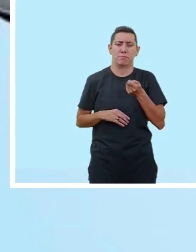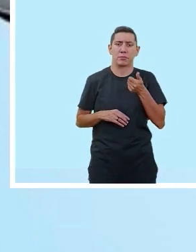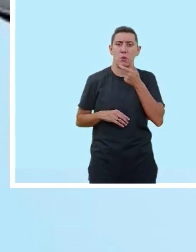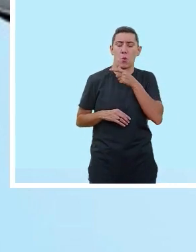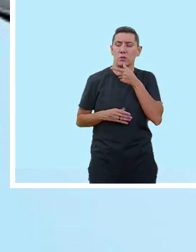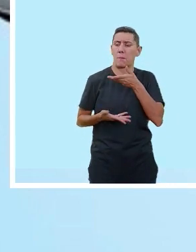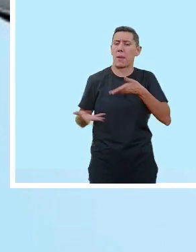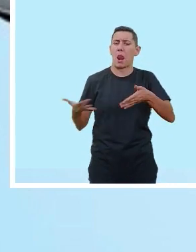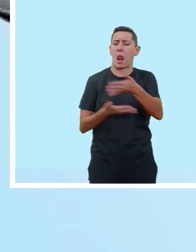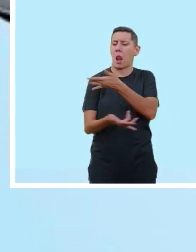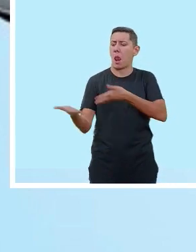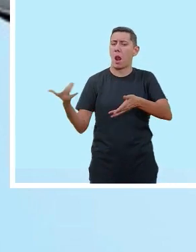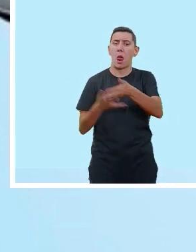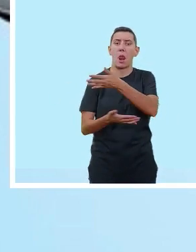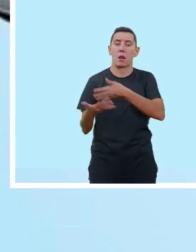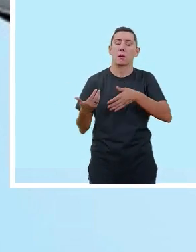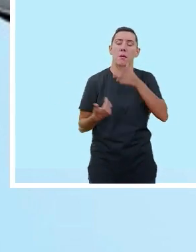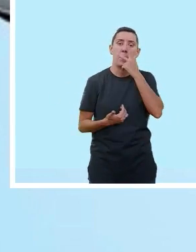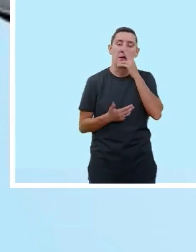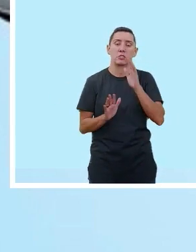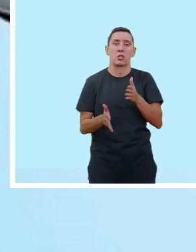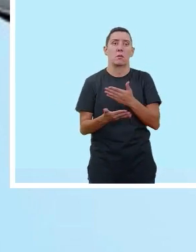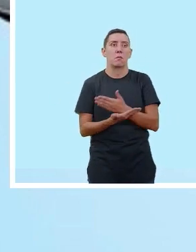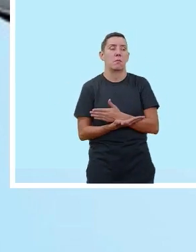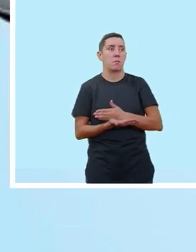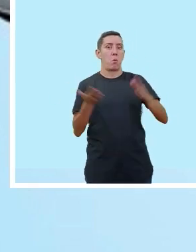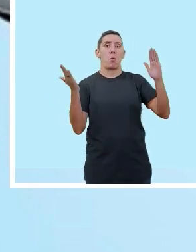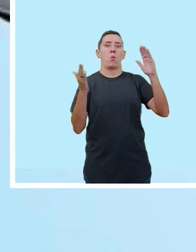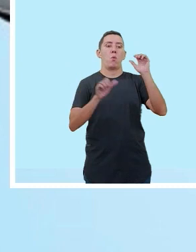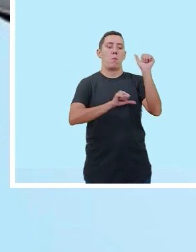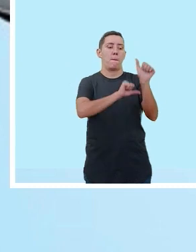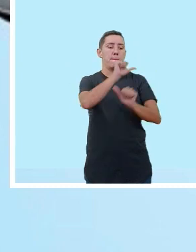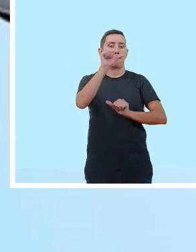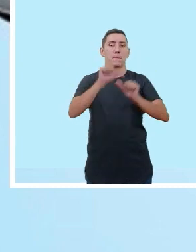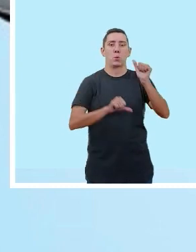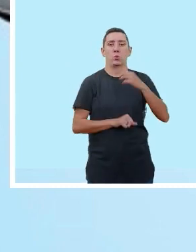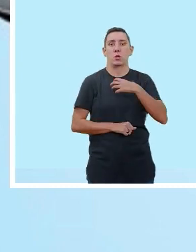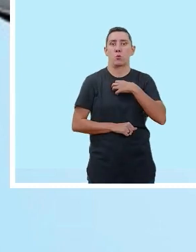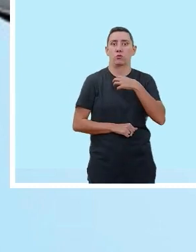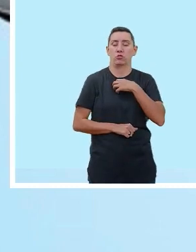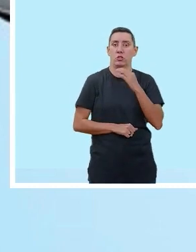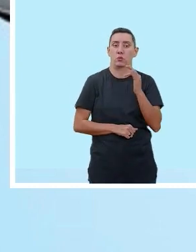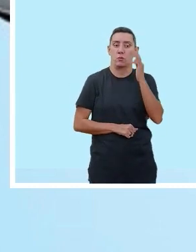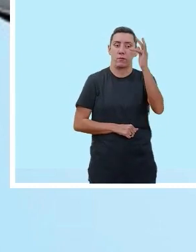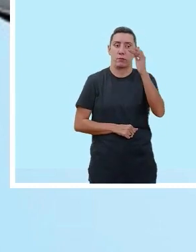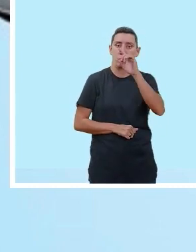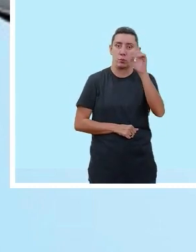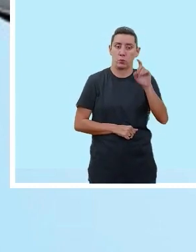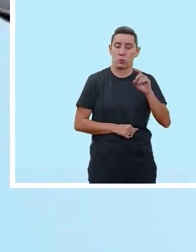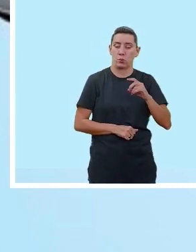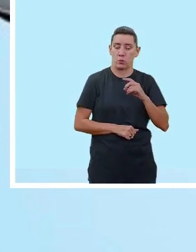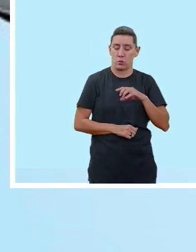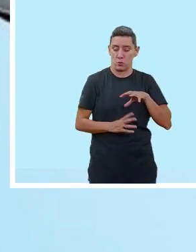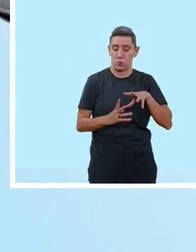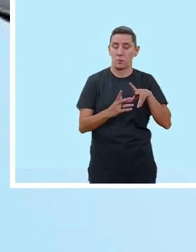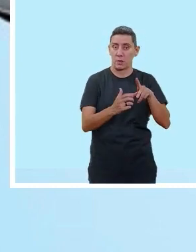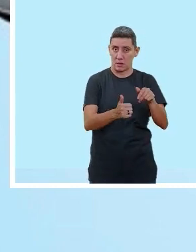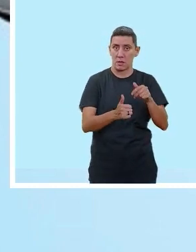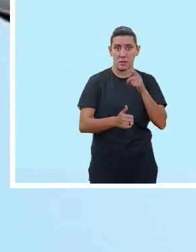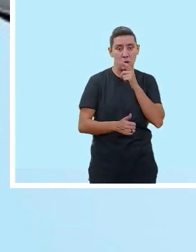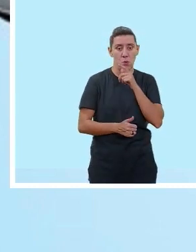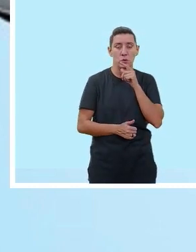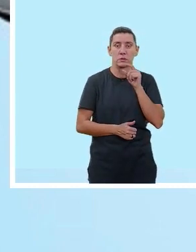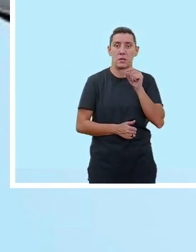vai realmente abrir as portas para o que nós chamamos de revolução digital, né? Com acesso à internet